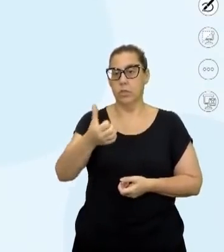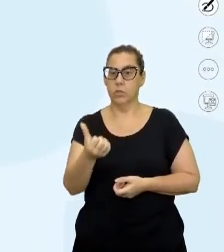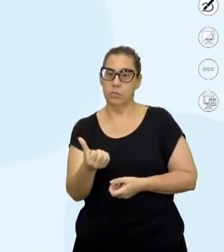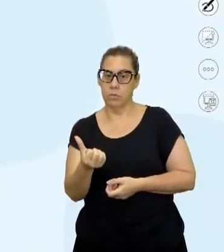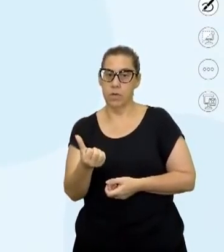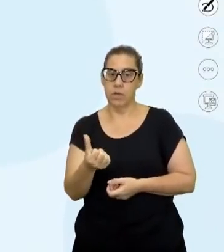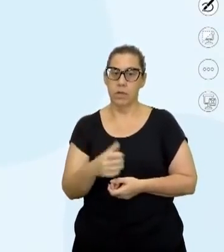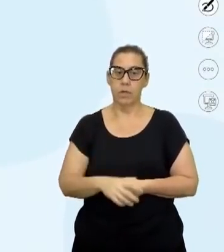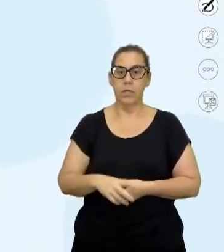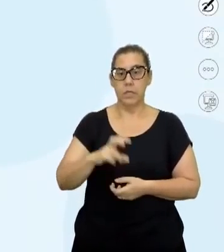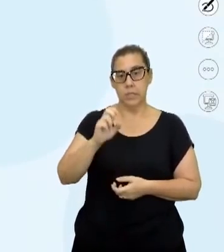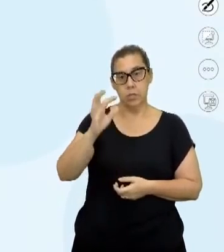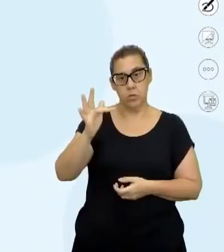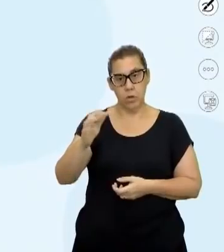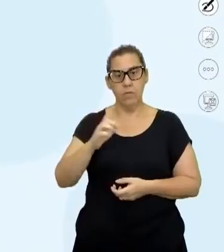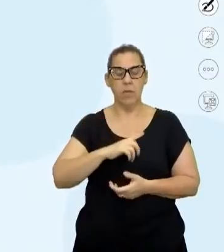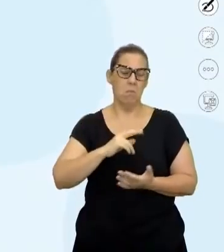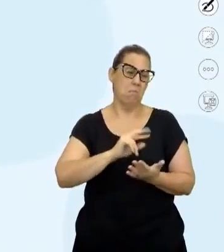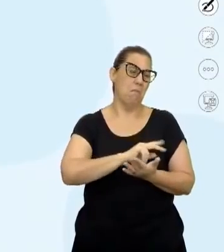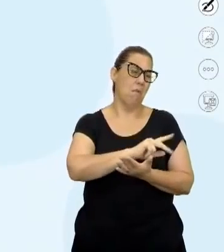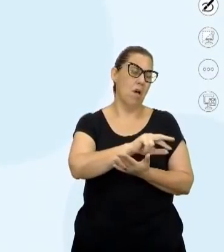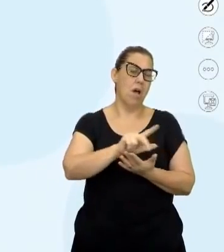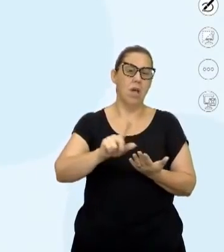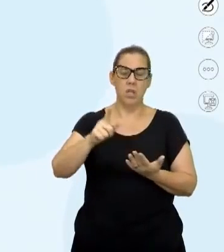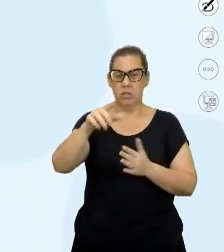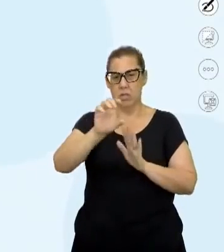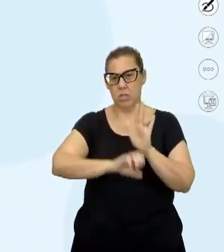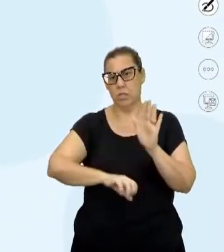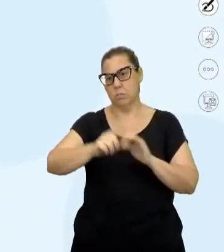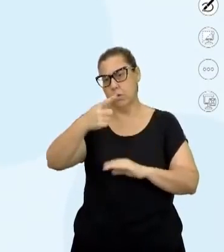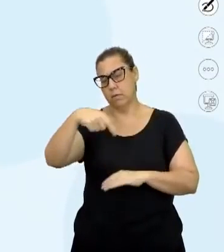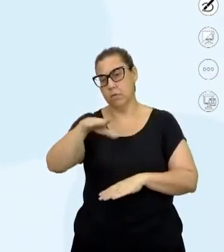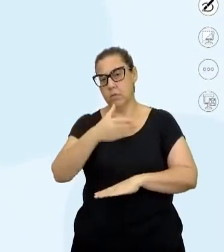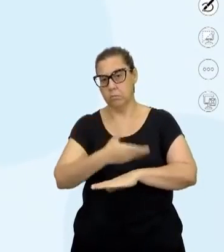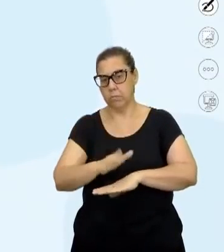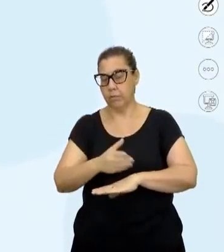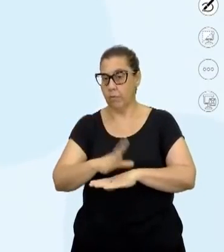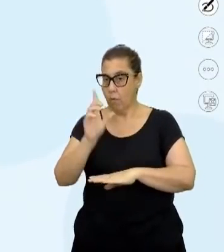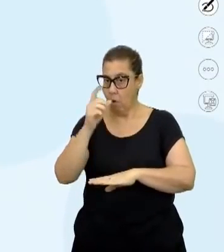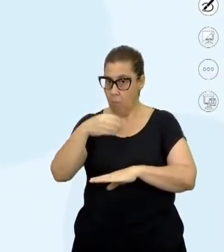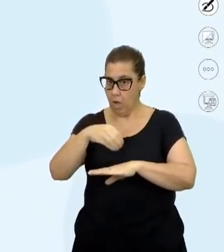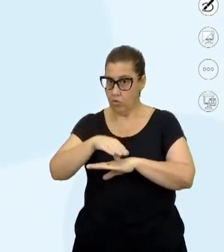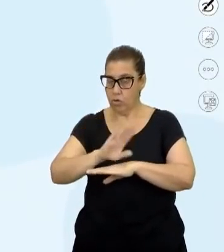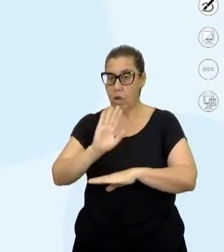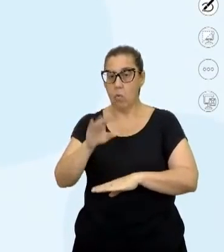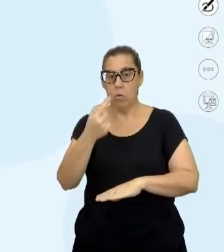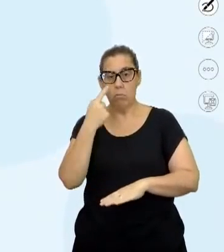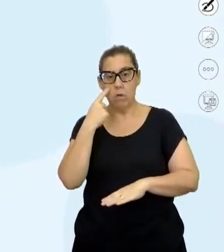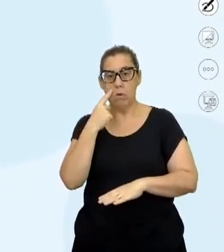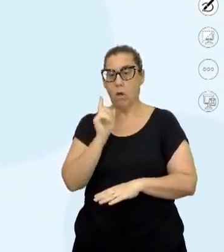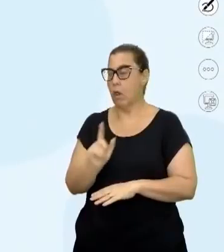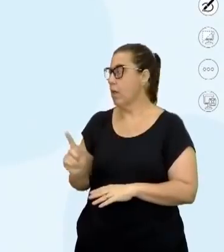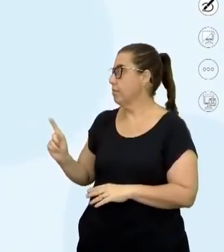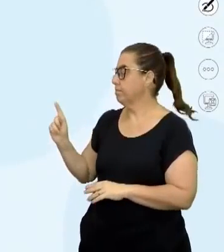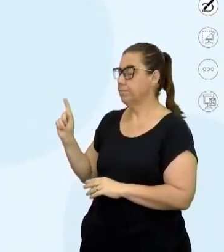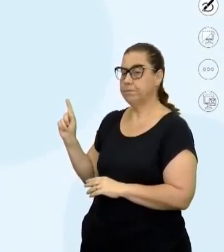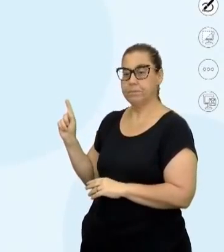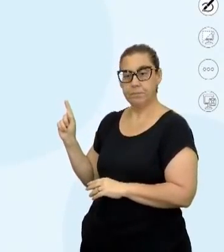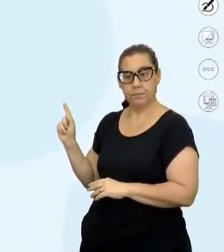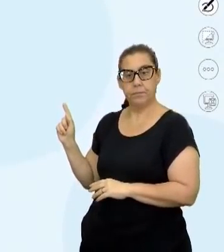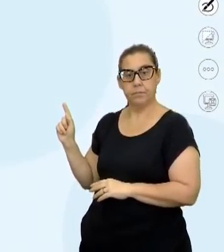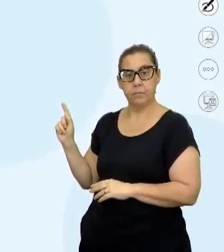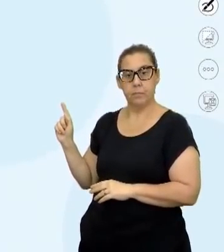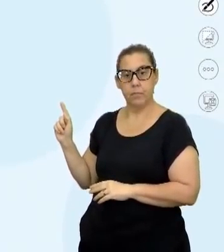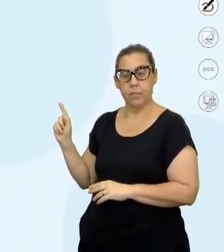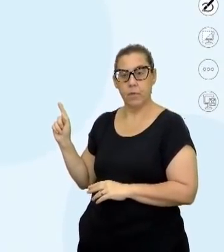coloquei 5F. Tem muitos desses exercícios para você treinar. Eu vou dar uma dica, ó. Quando você olhar para esse exercício aqui, vou pedir